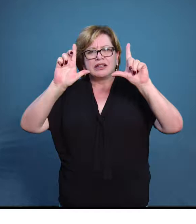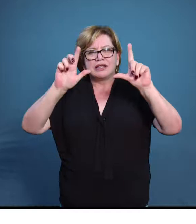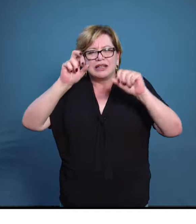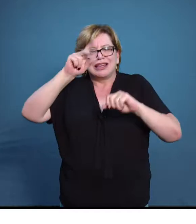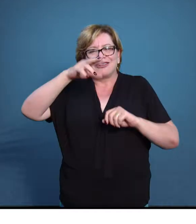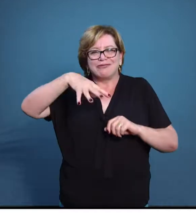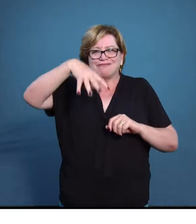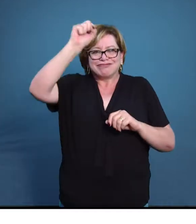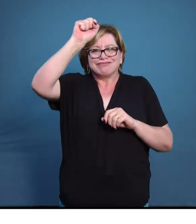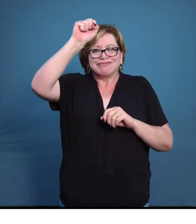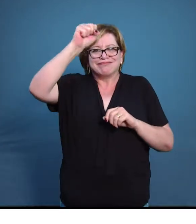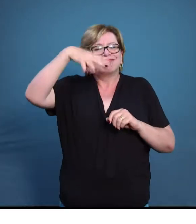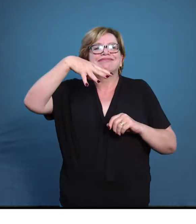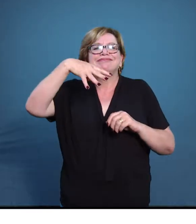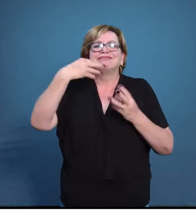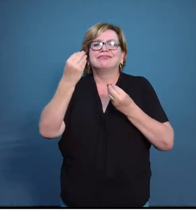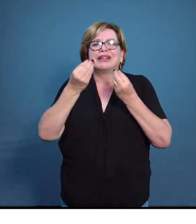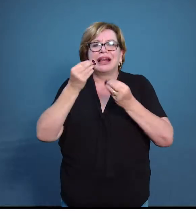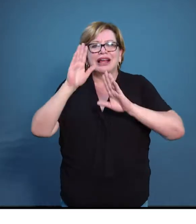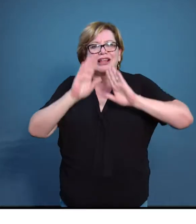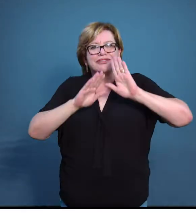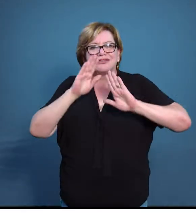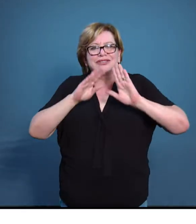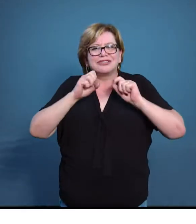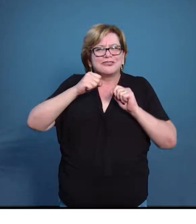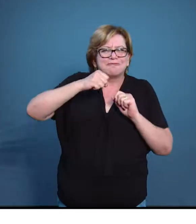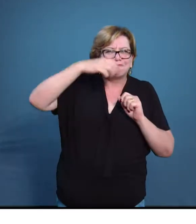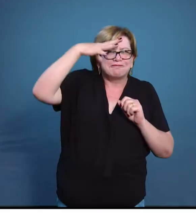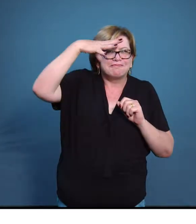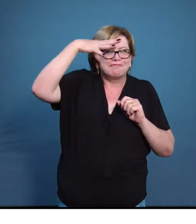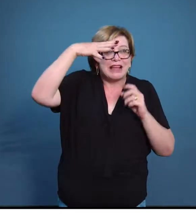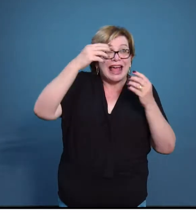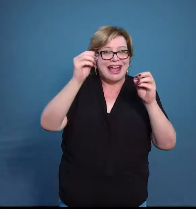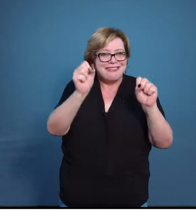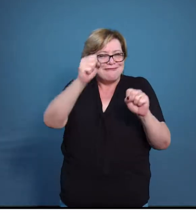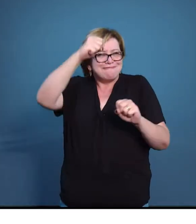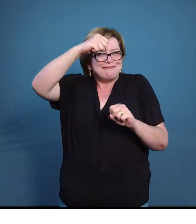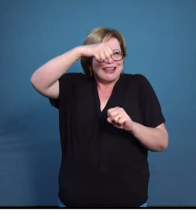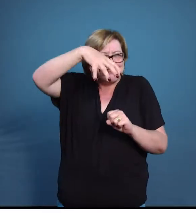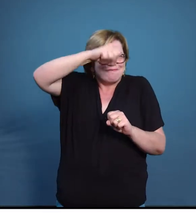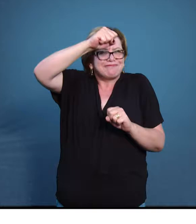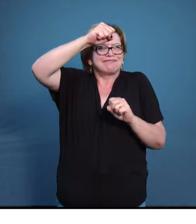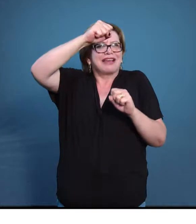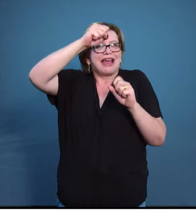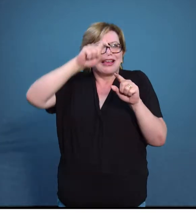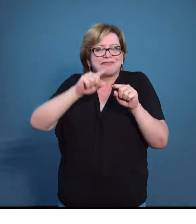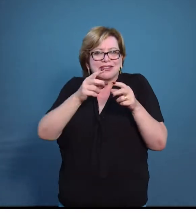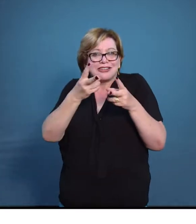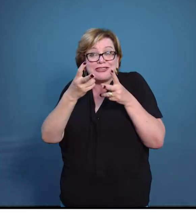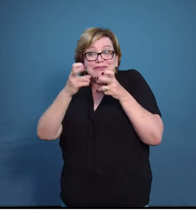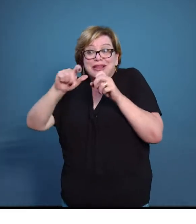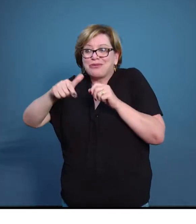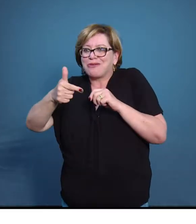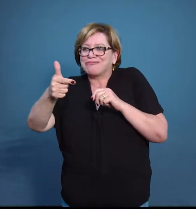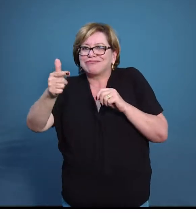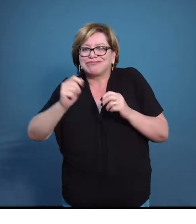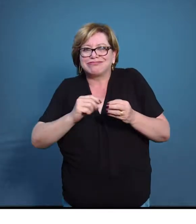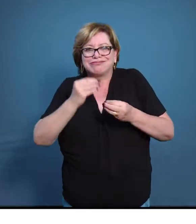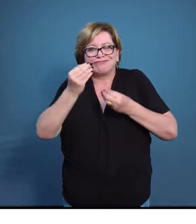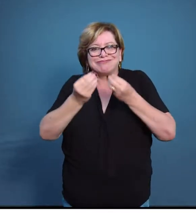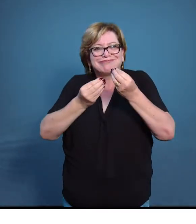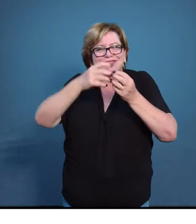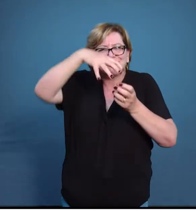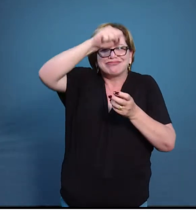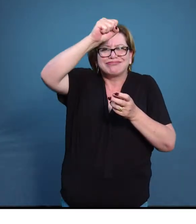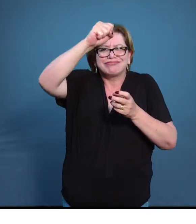apagar da luz. Então, em alguns momentos, trechos da obra se apagam para que você perceba outro. E assim por